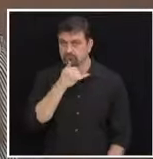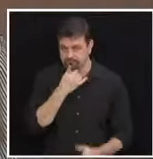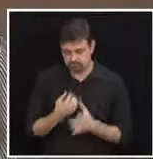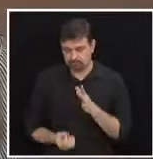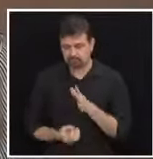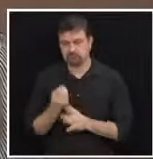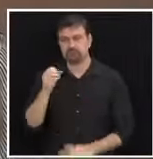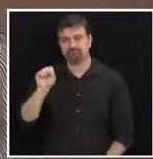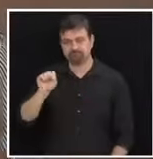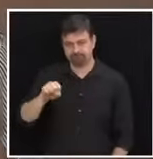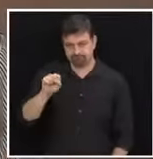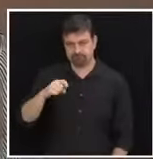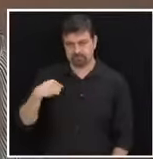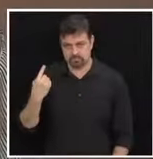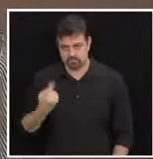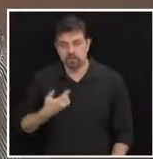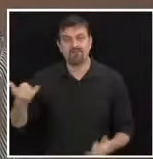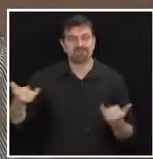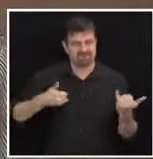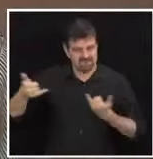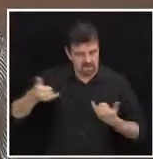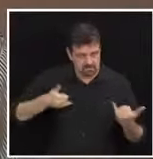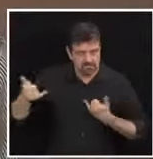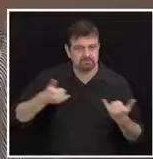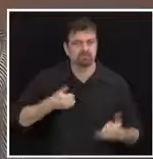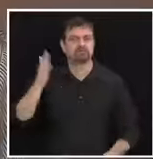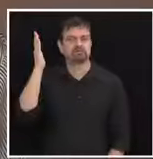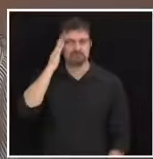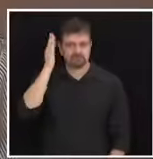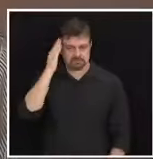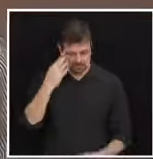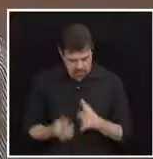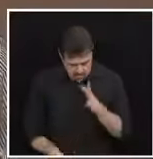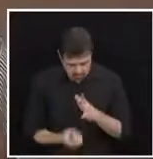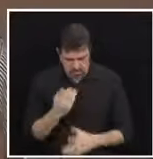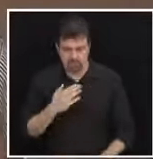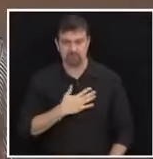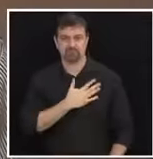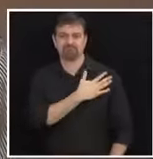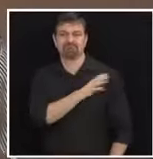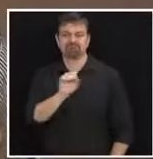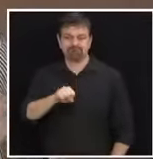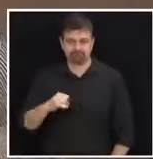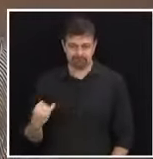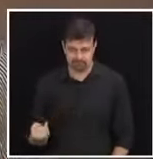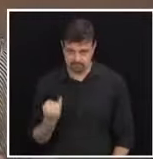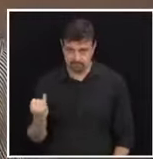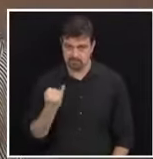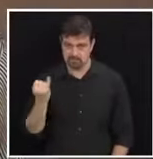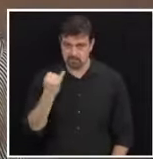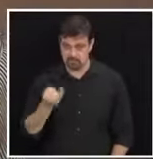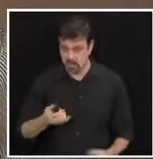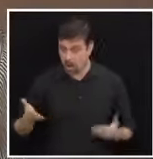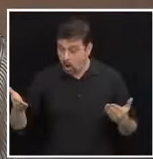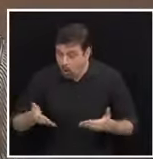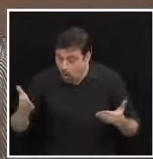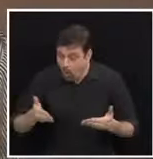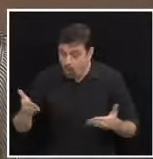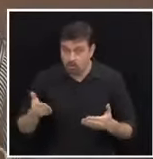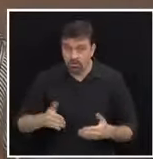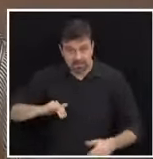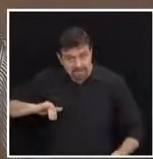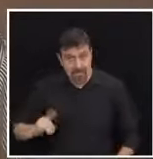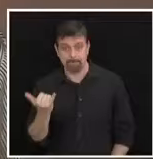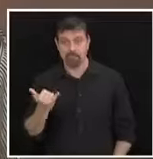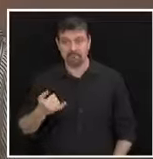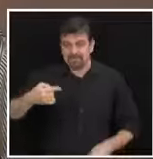existe, isso a gente ouve muitos casos, é muito real isso, e por isso é tão importante oportunidades como essa, da gente poder